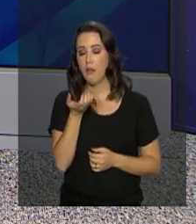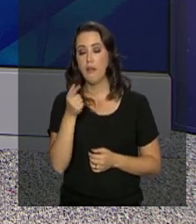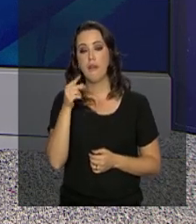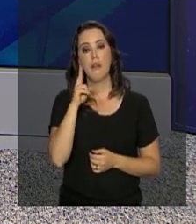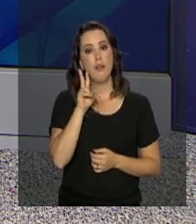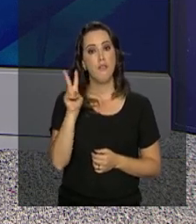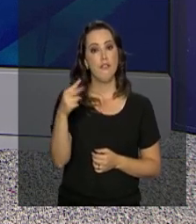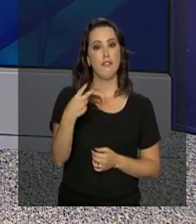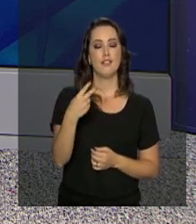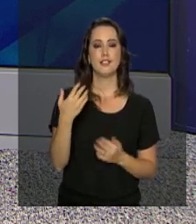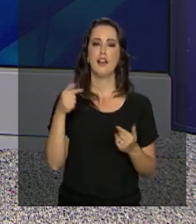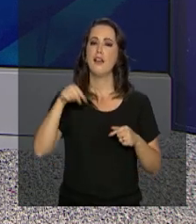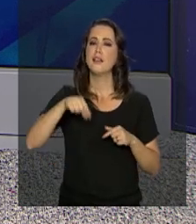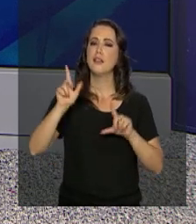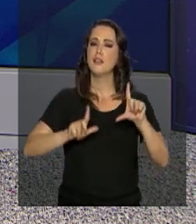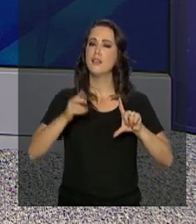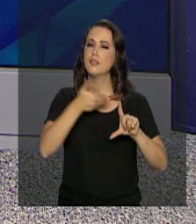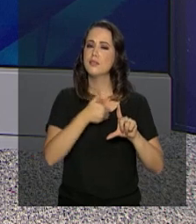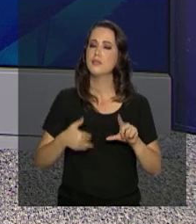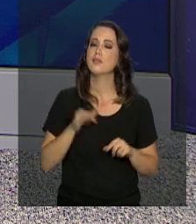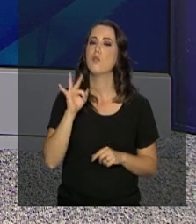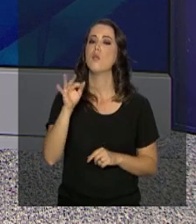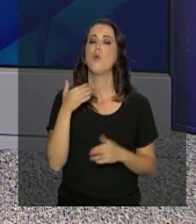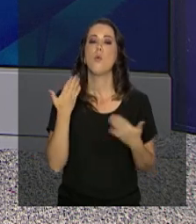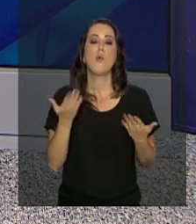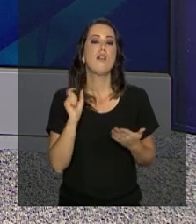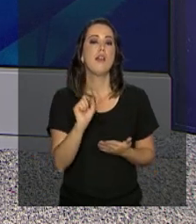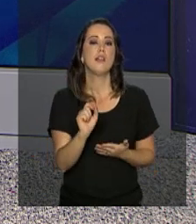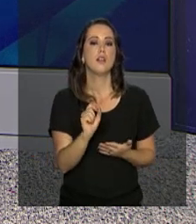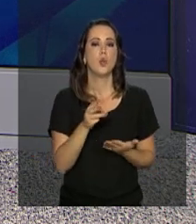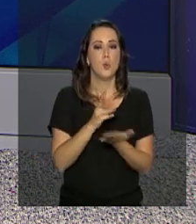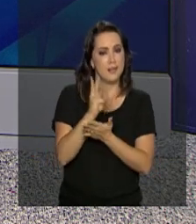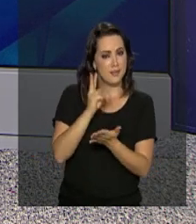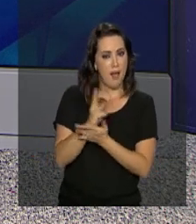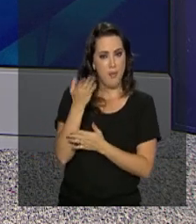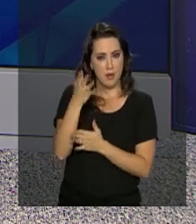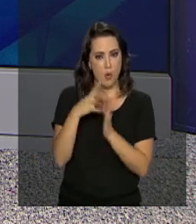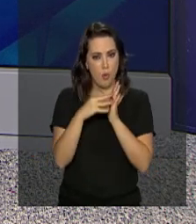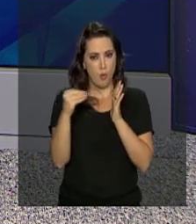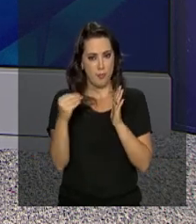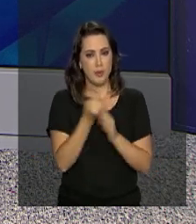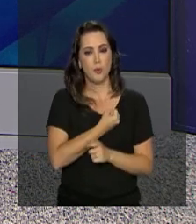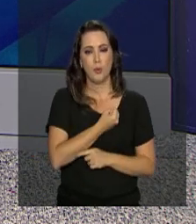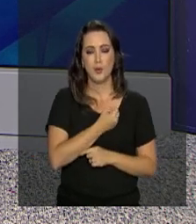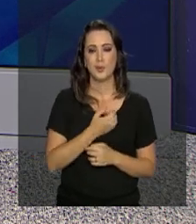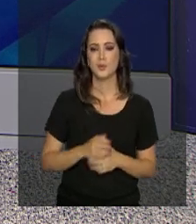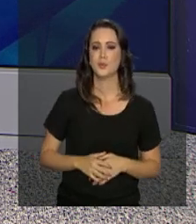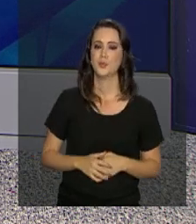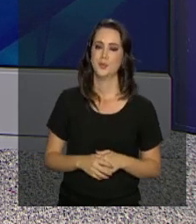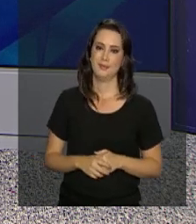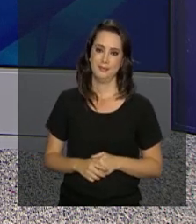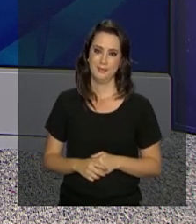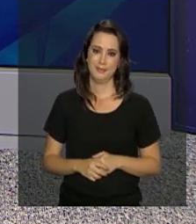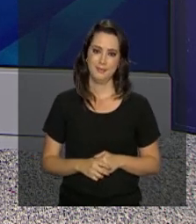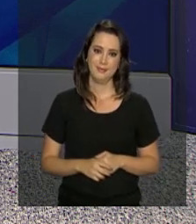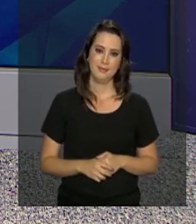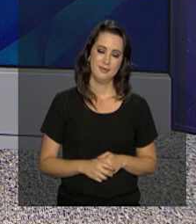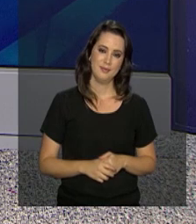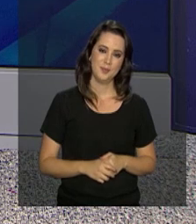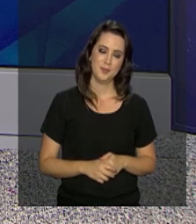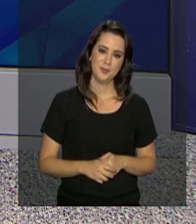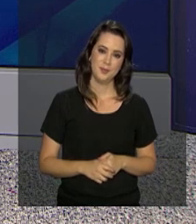dúvidas sobre programas e ações do governo federal para o nosso ataque rápido esse número que aparece aqui na tela 6 1